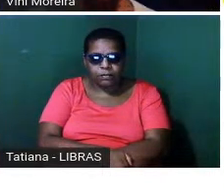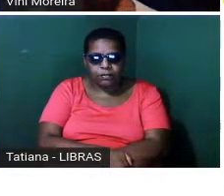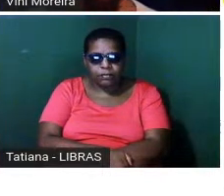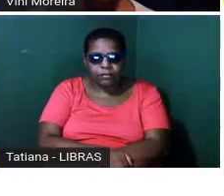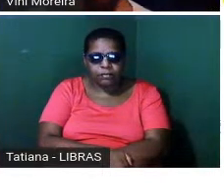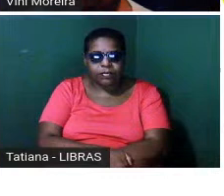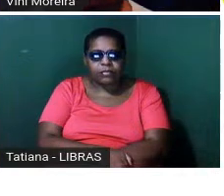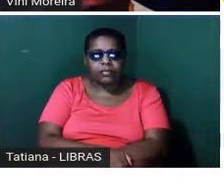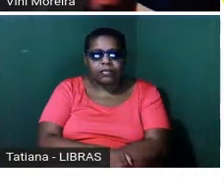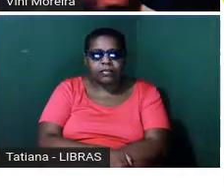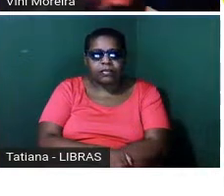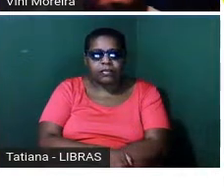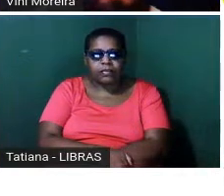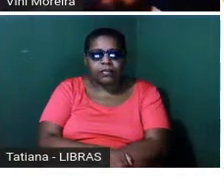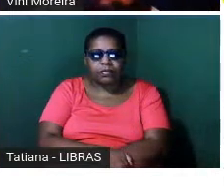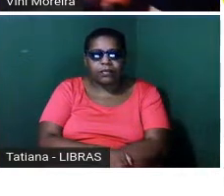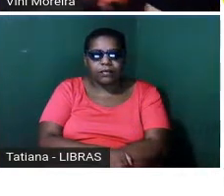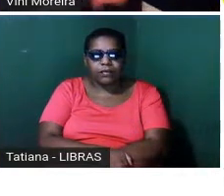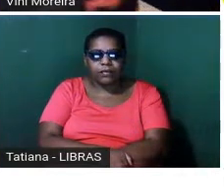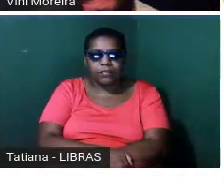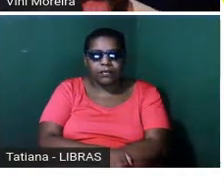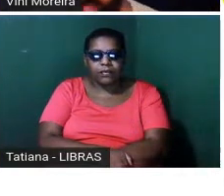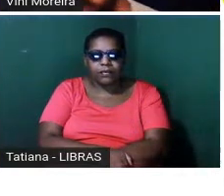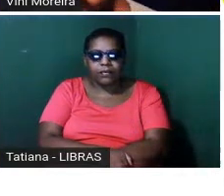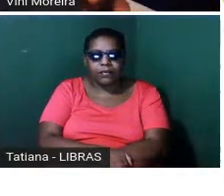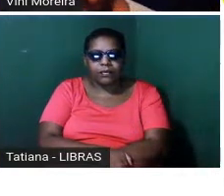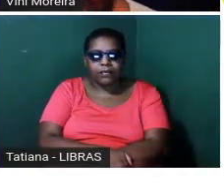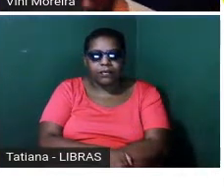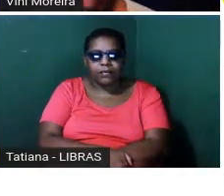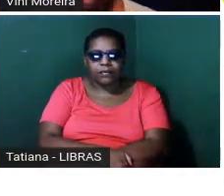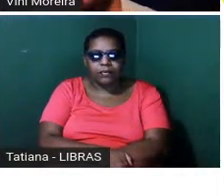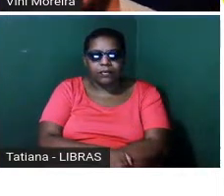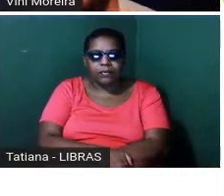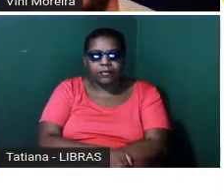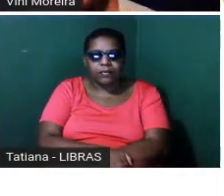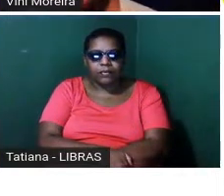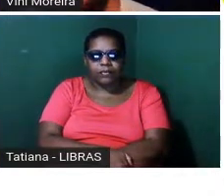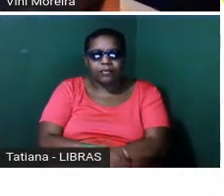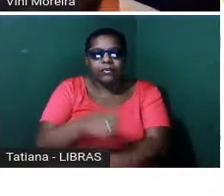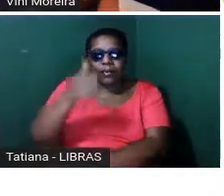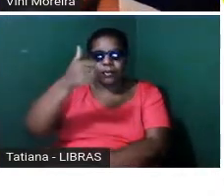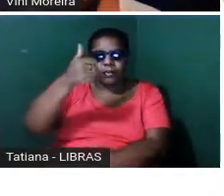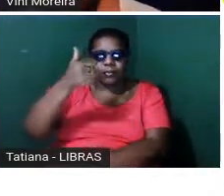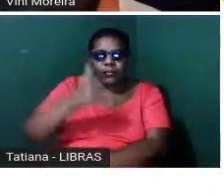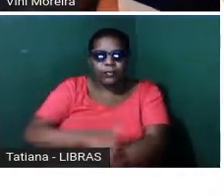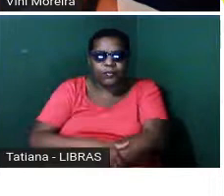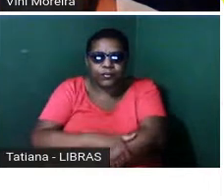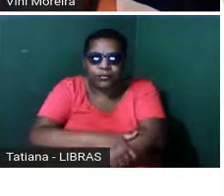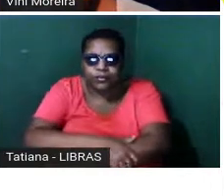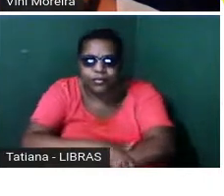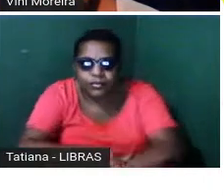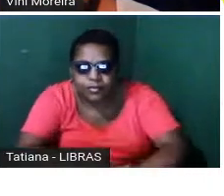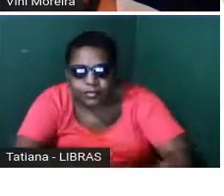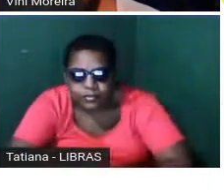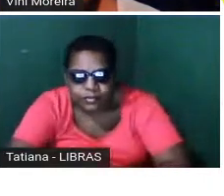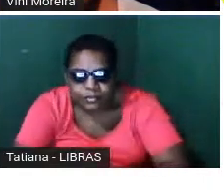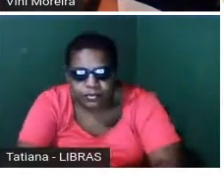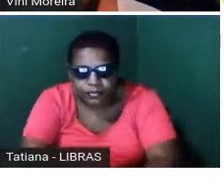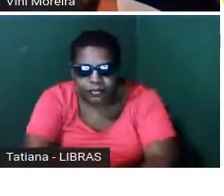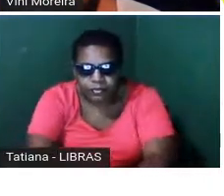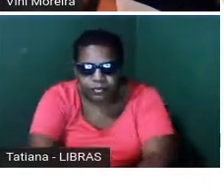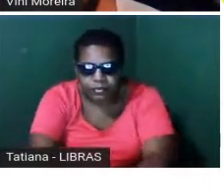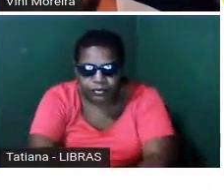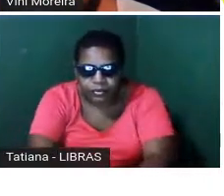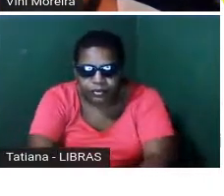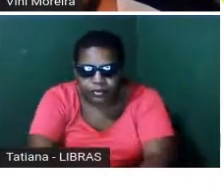se não tiver com som por favor me interrompe o a Assembleia Legislativa de Minas Gerais aprovou o projeto